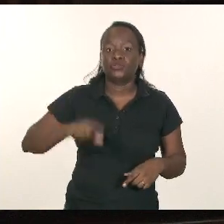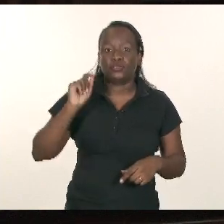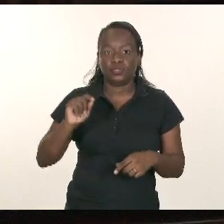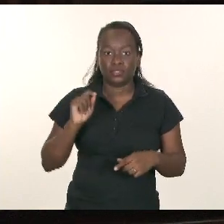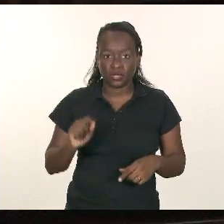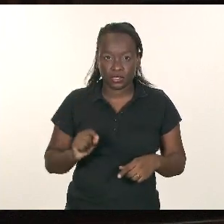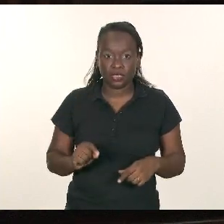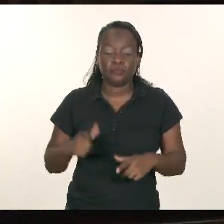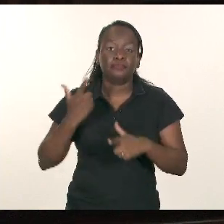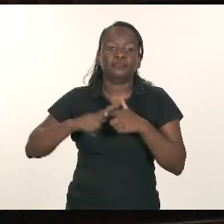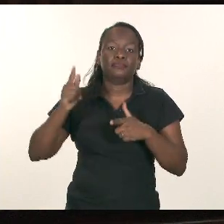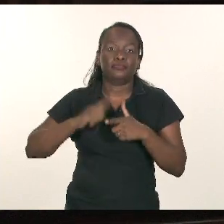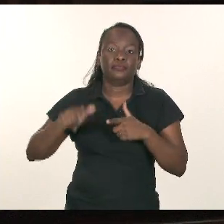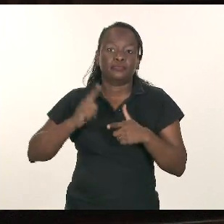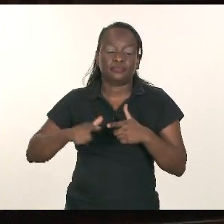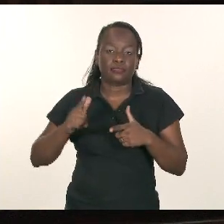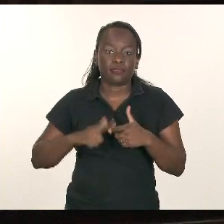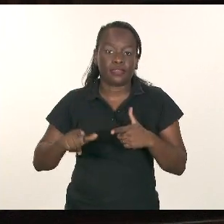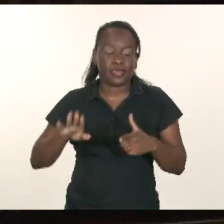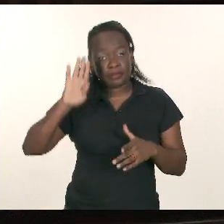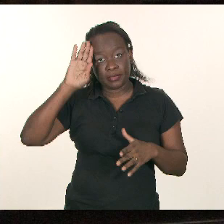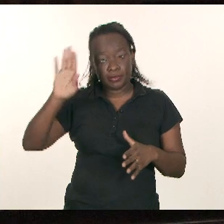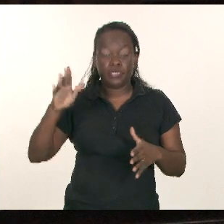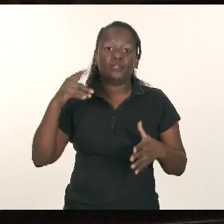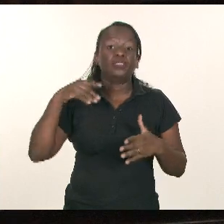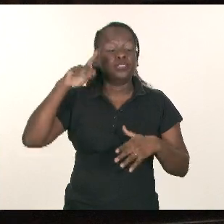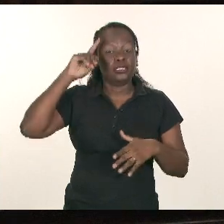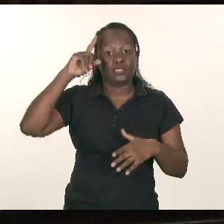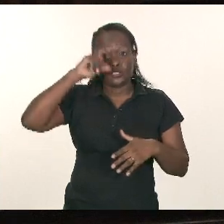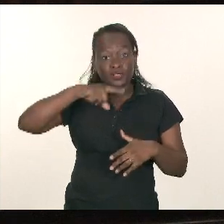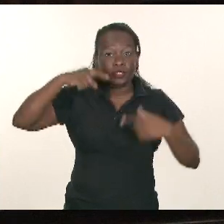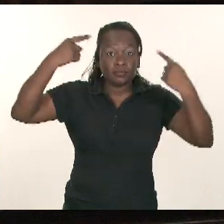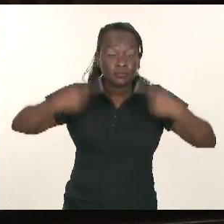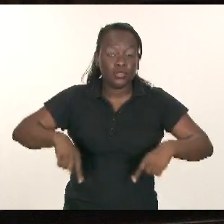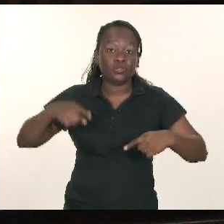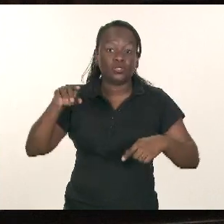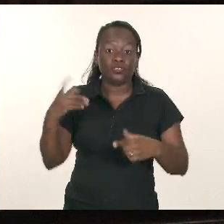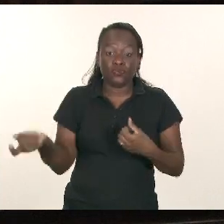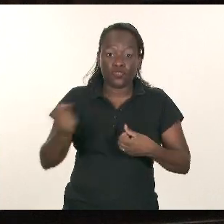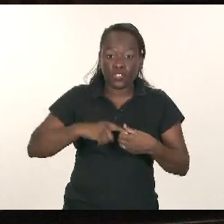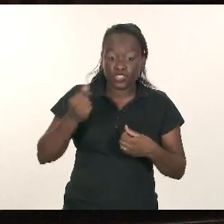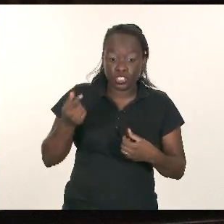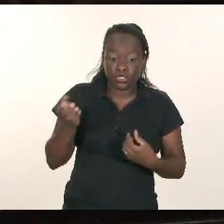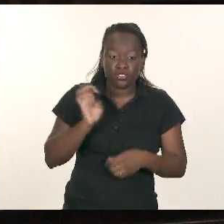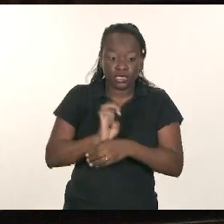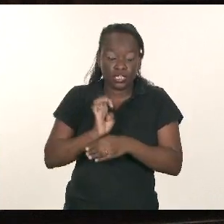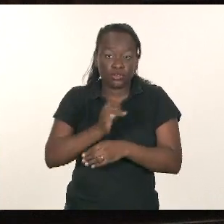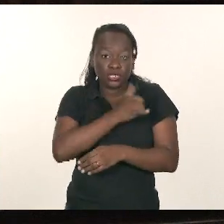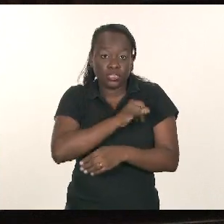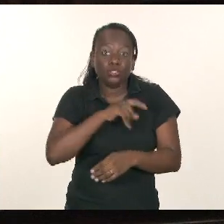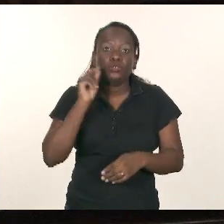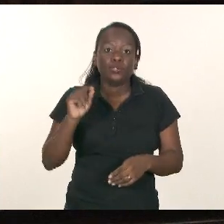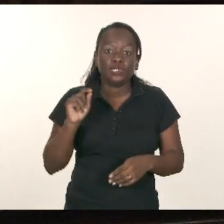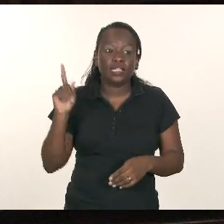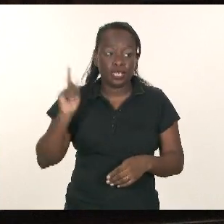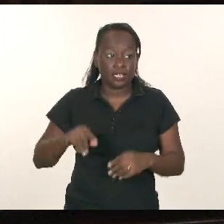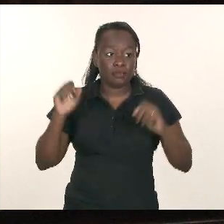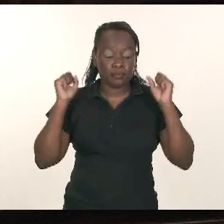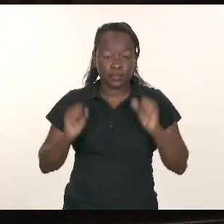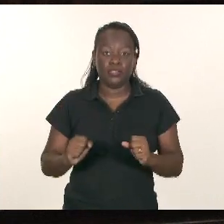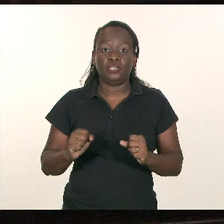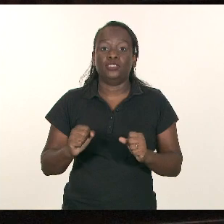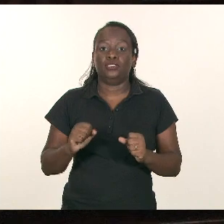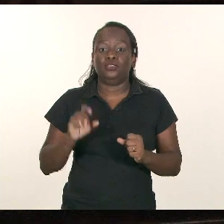que o grande problema, o grande desafio da recuperação econômica do Estado está na possibilidade,